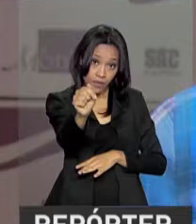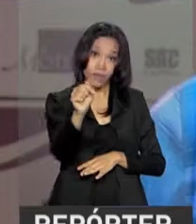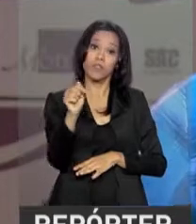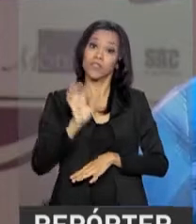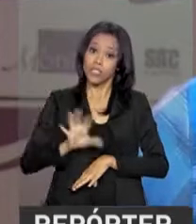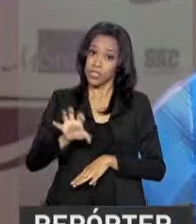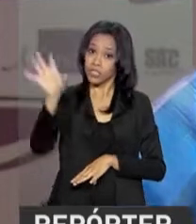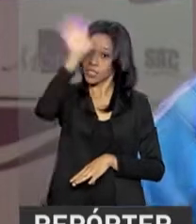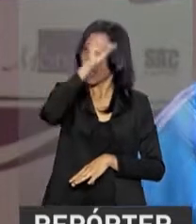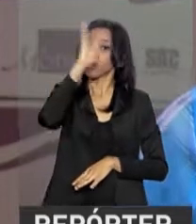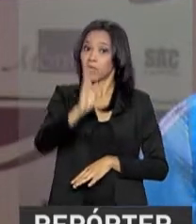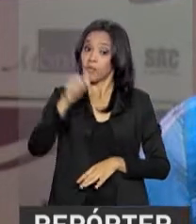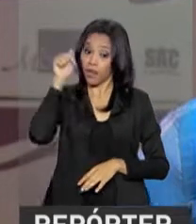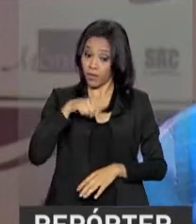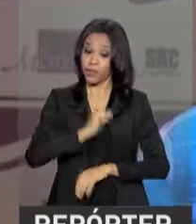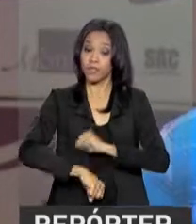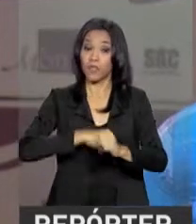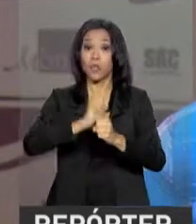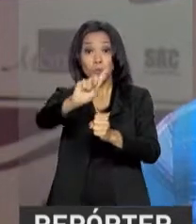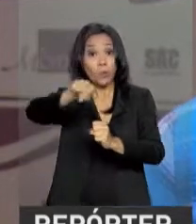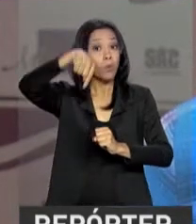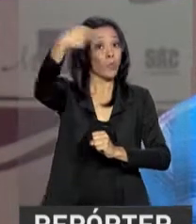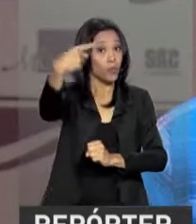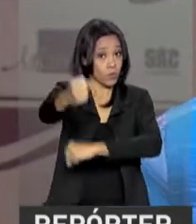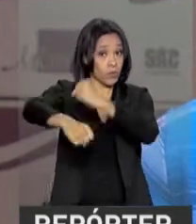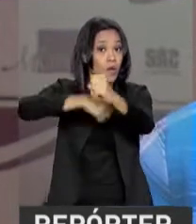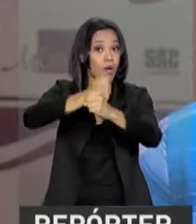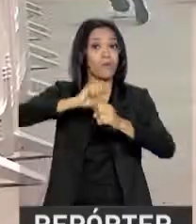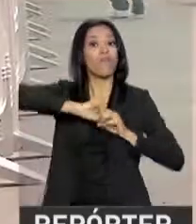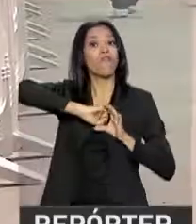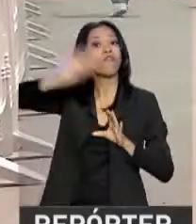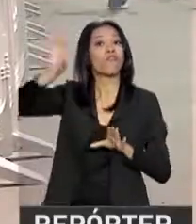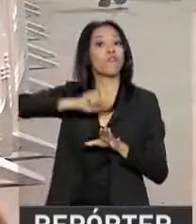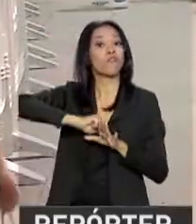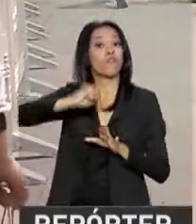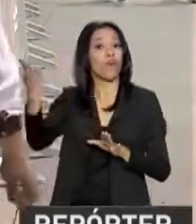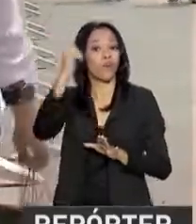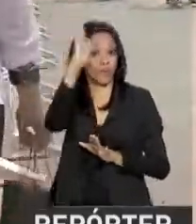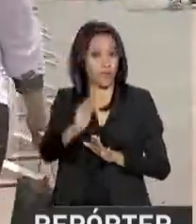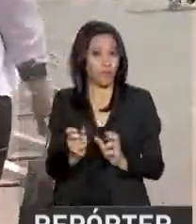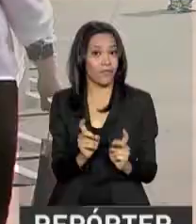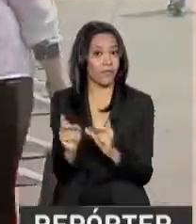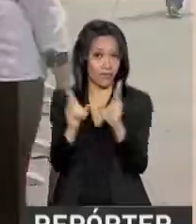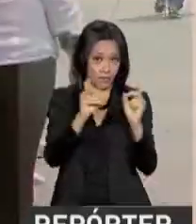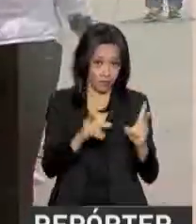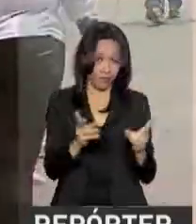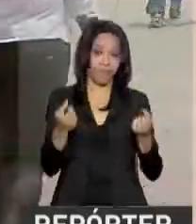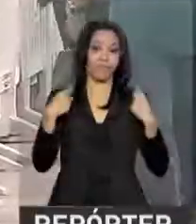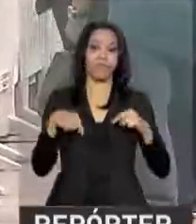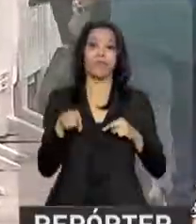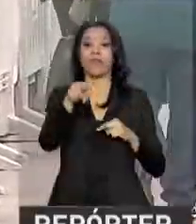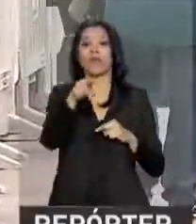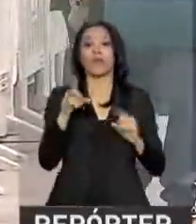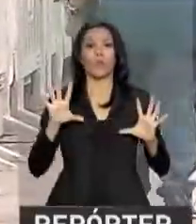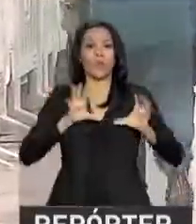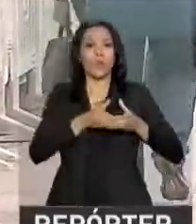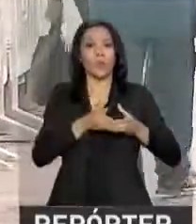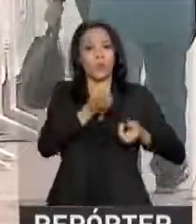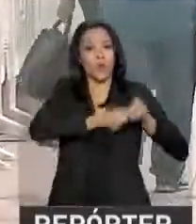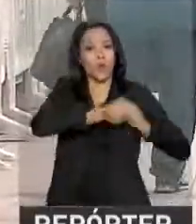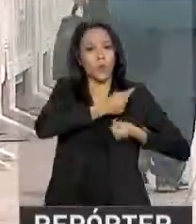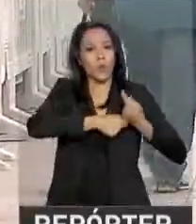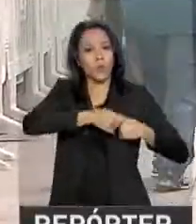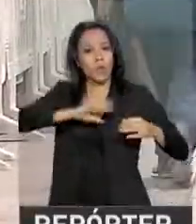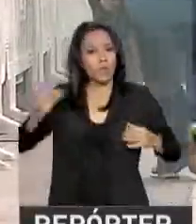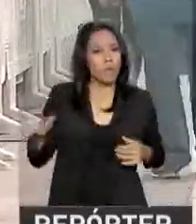né, para o ano que vem a gente focar em exportação. A equipe econômica também tem buscado melhorar a eficiência